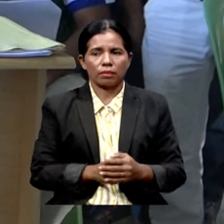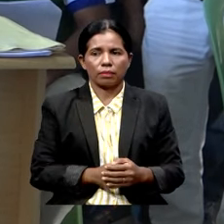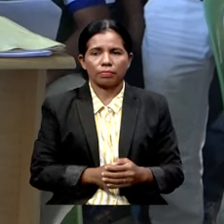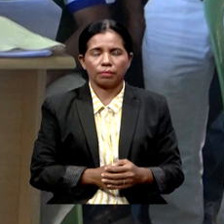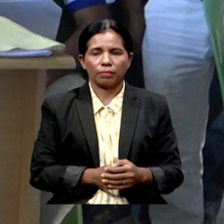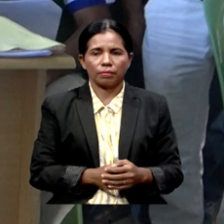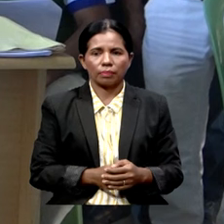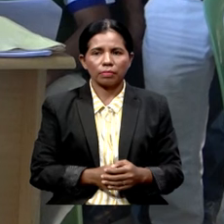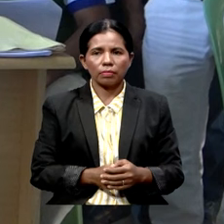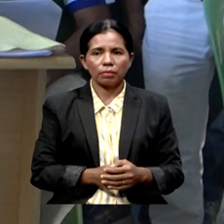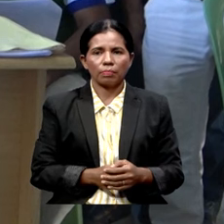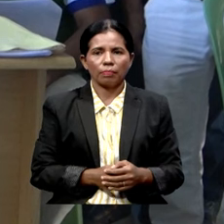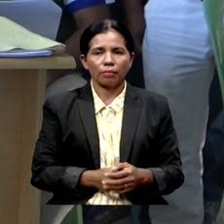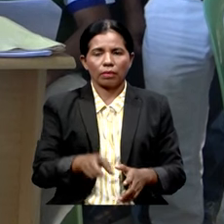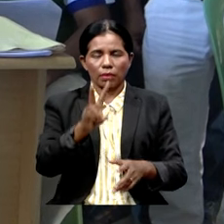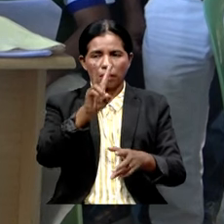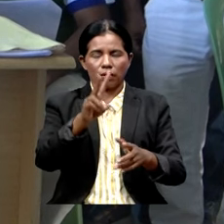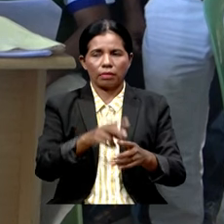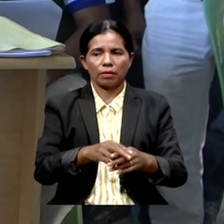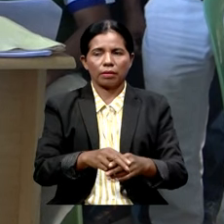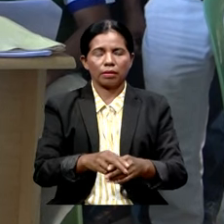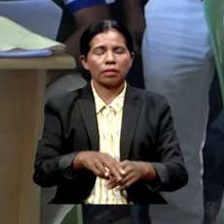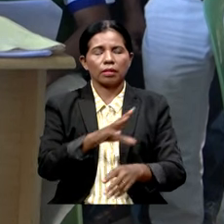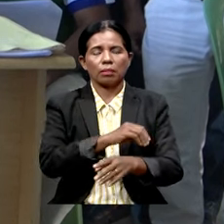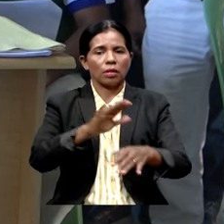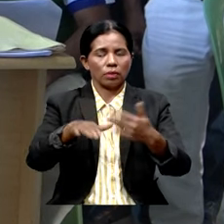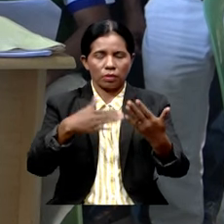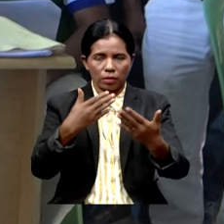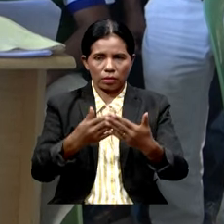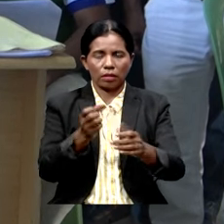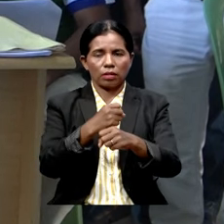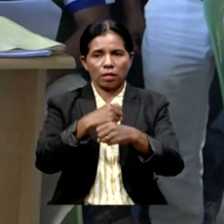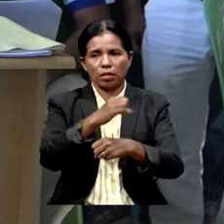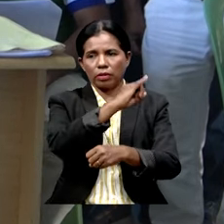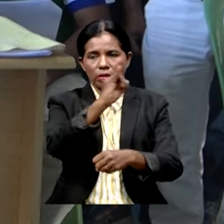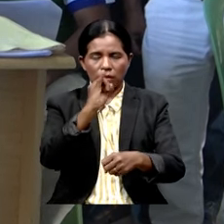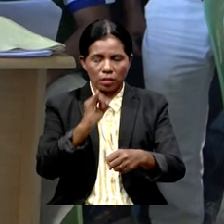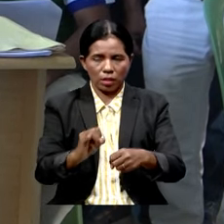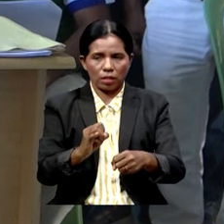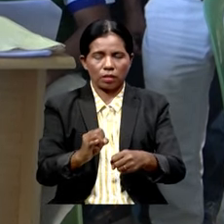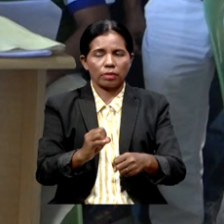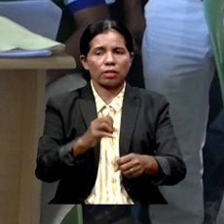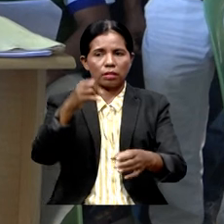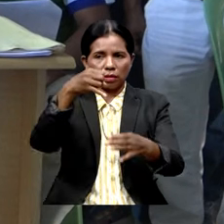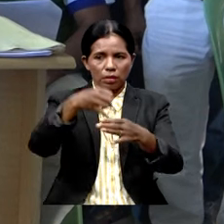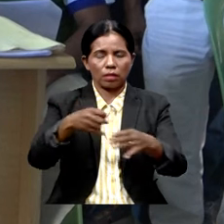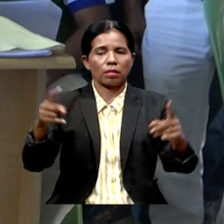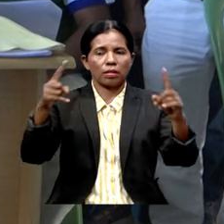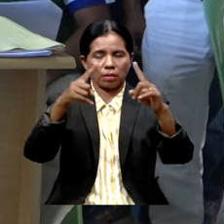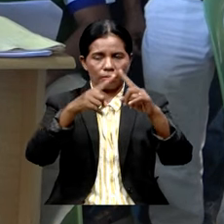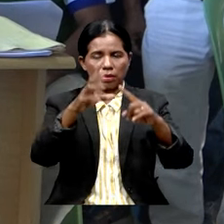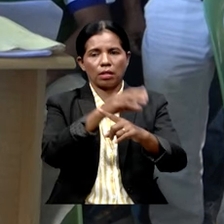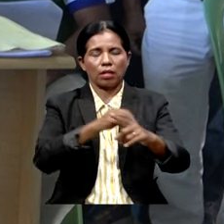Ministro. Rua, ba parte competente, jodi halo investigação clea, Bacalho de